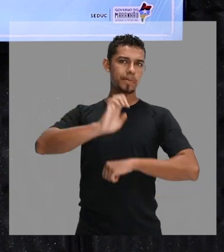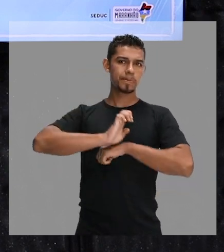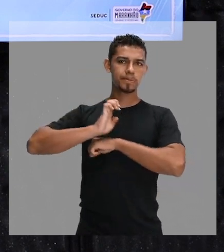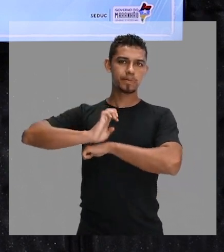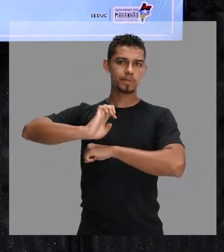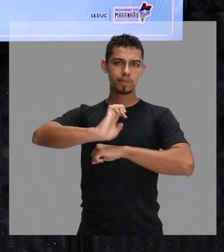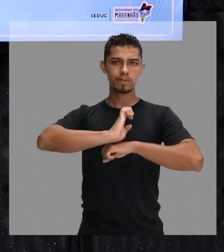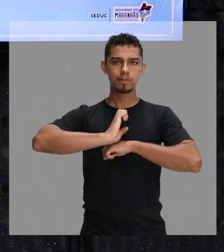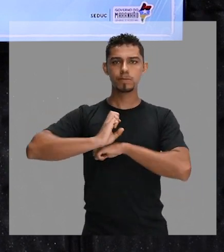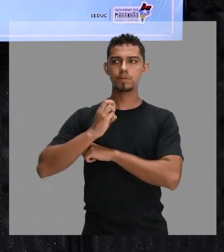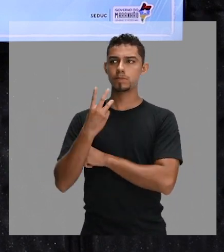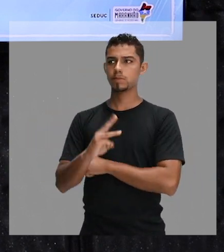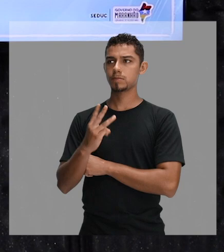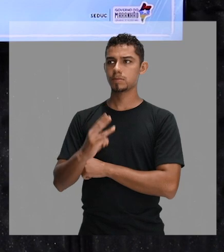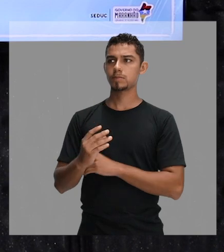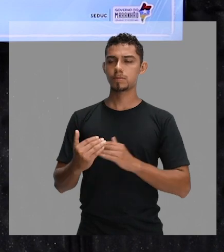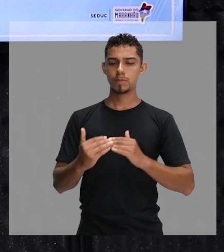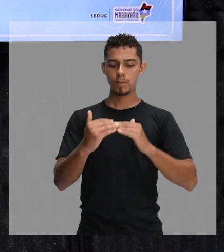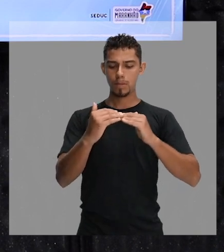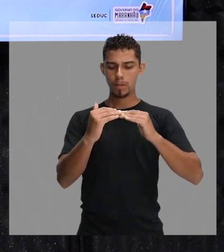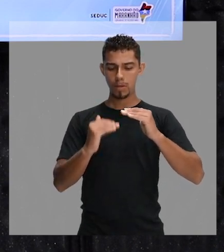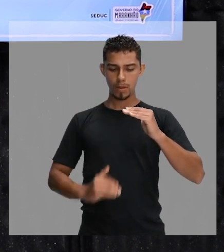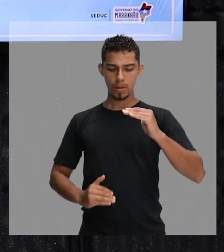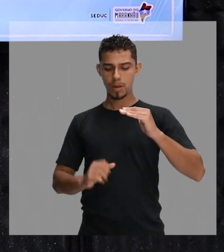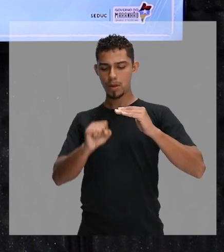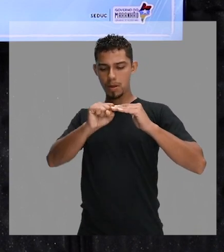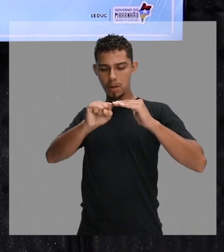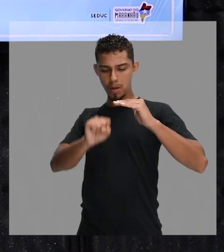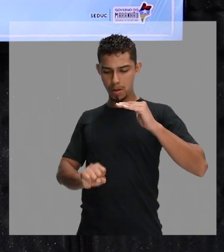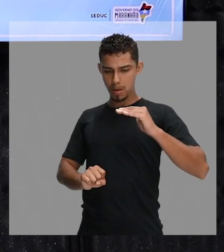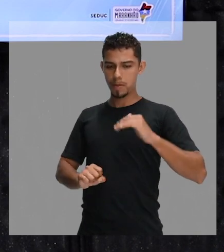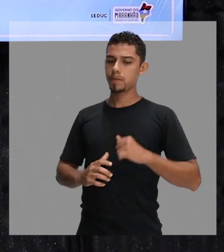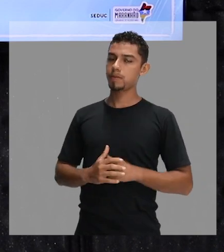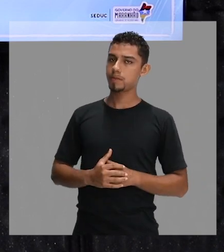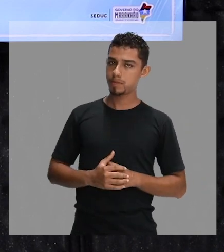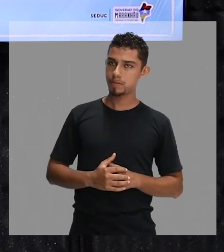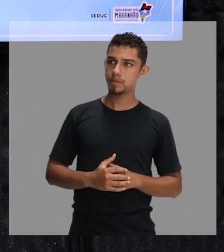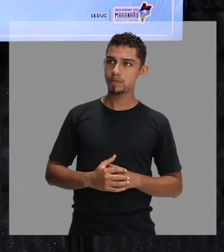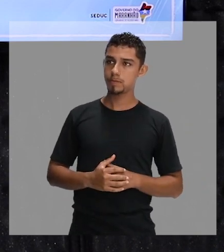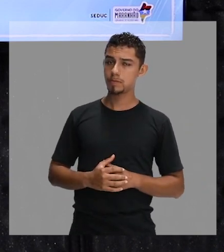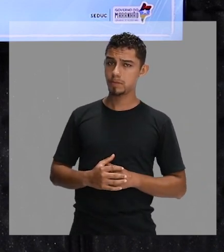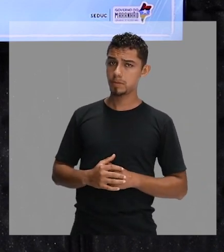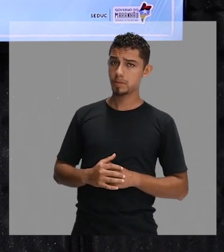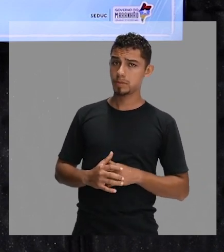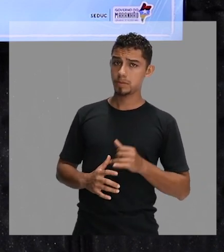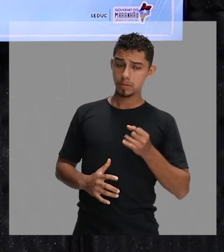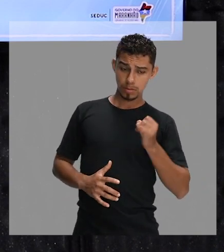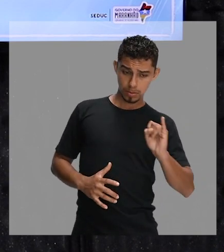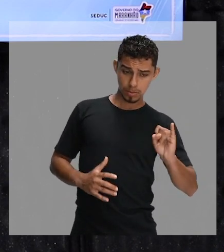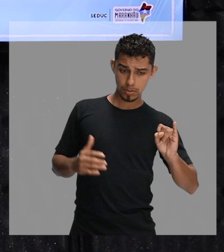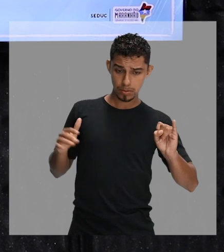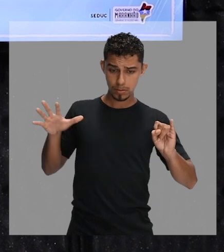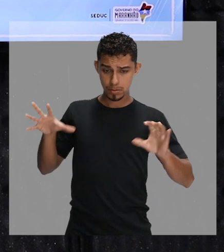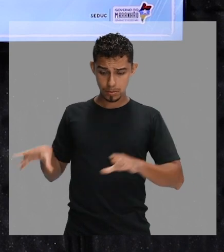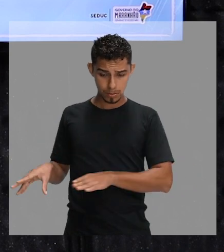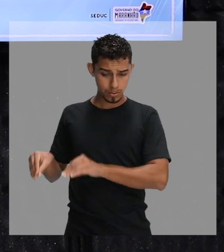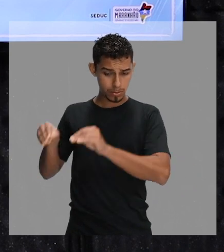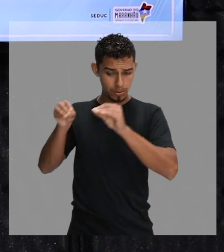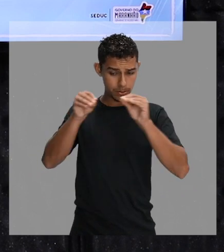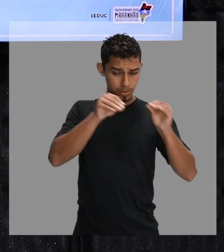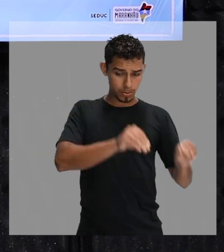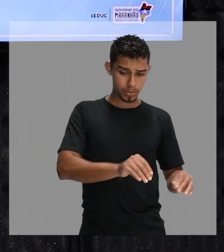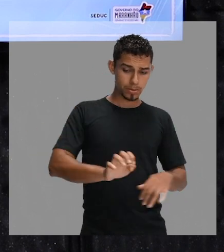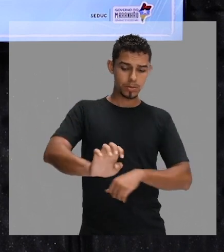estado, estão na parte centro-sul. Se nós nos deslocamos